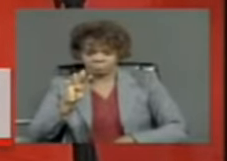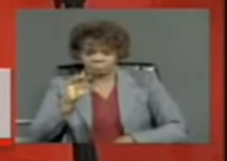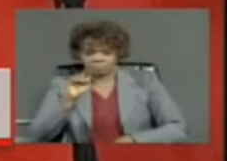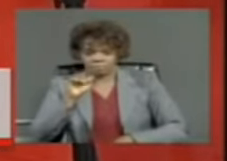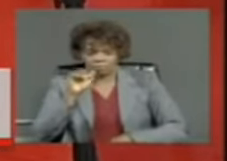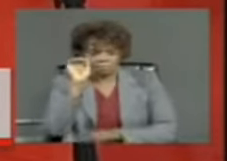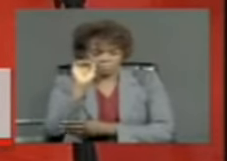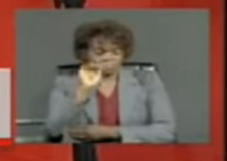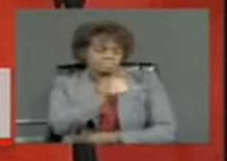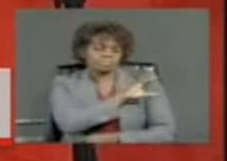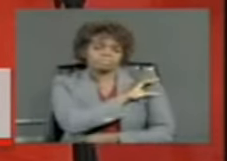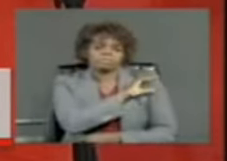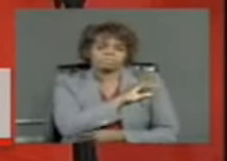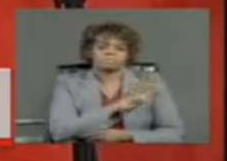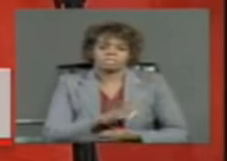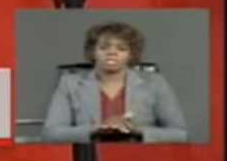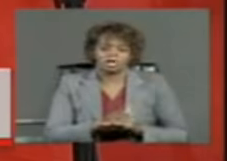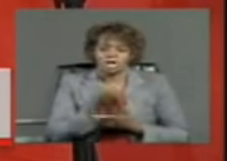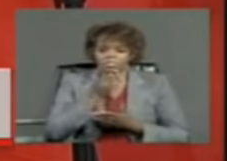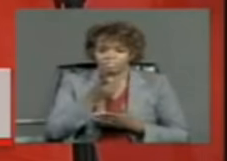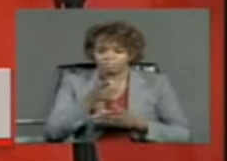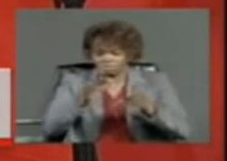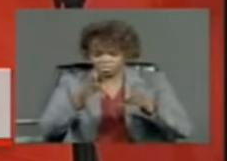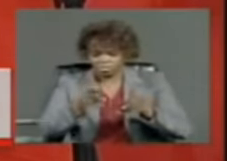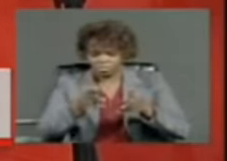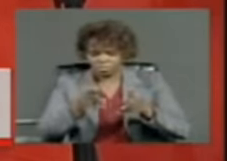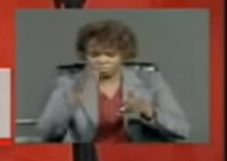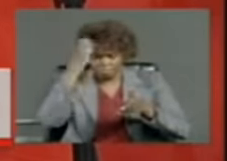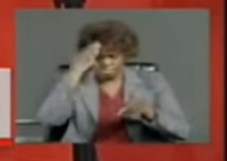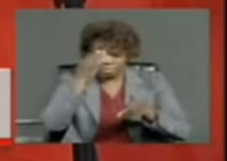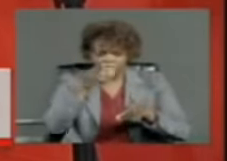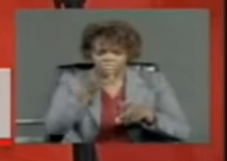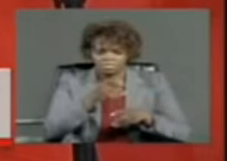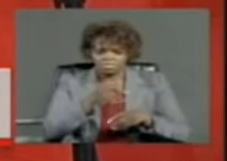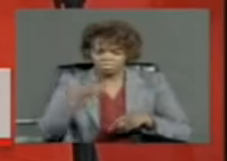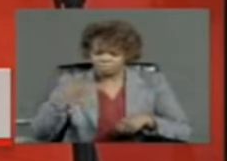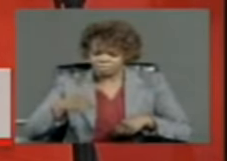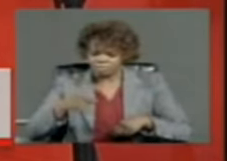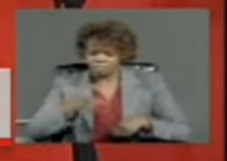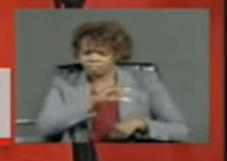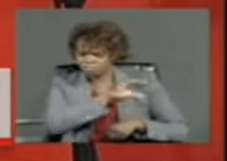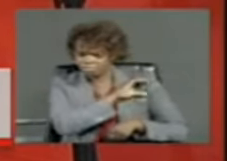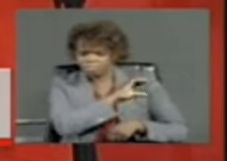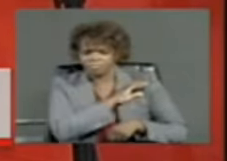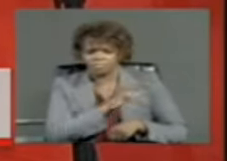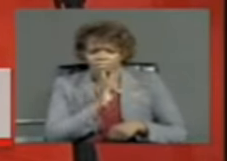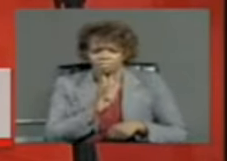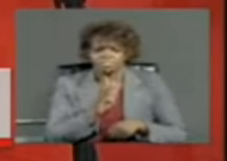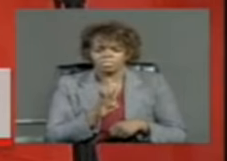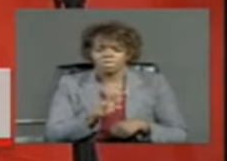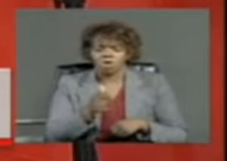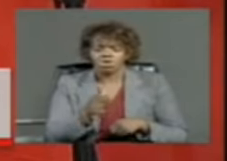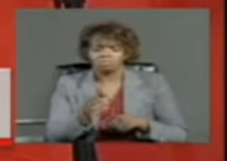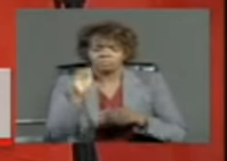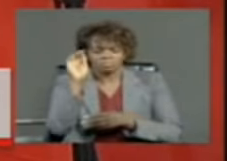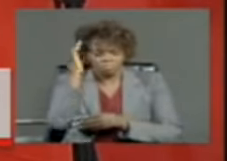Até confundo as pessoas. Há pessoas que pensam que eu sou de Cabinda, mas é sério. Há outros que pensam que eu sou do